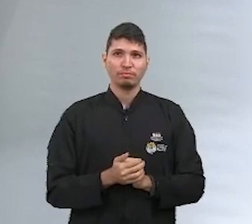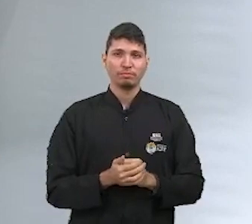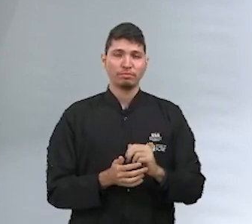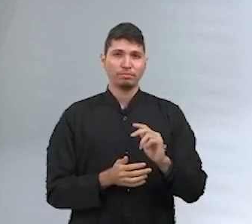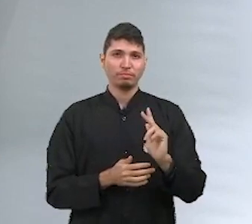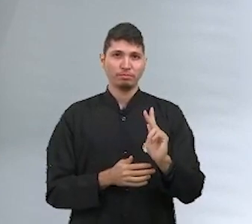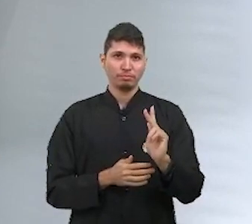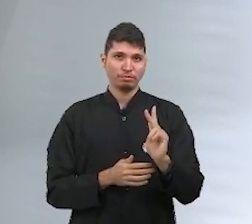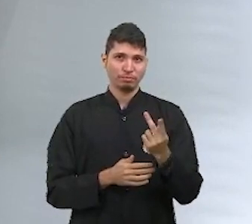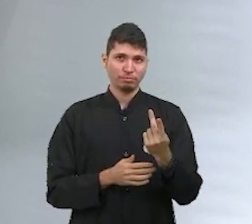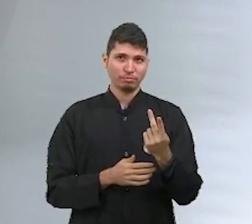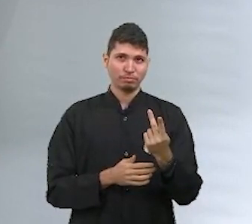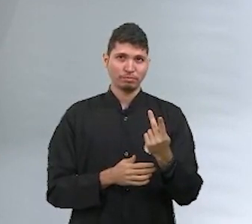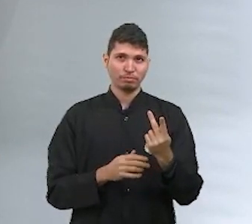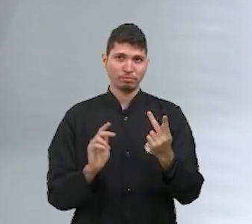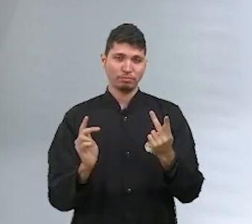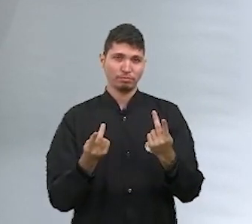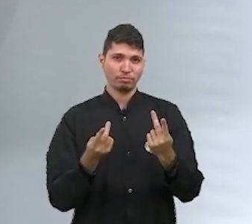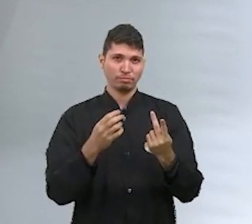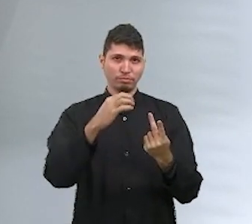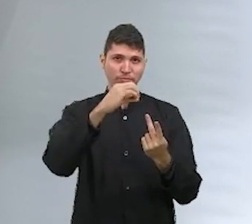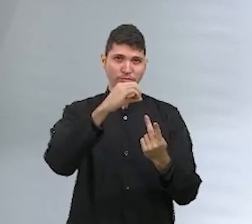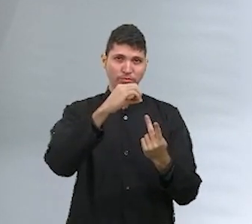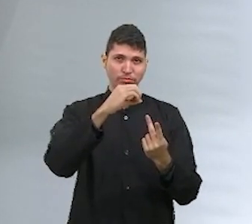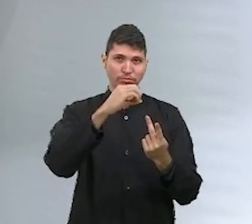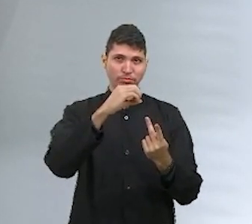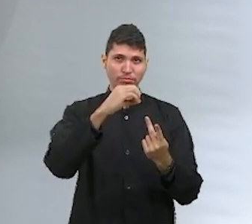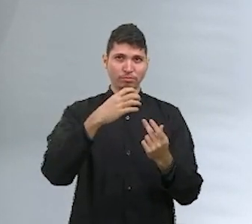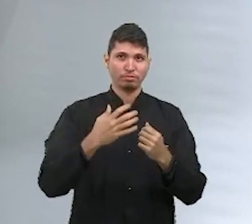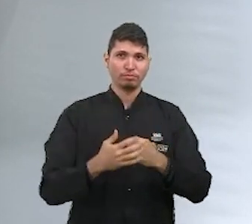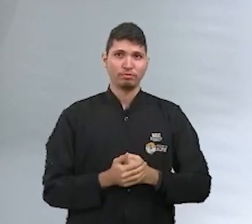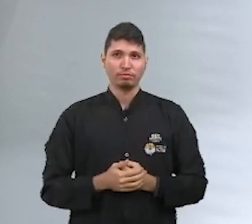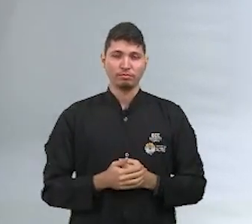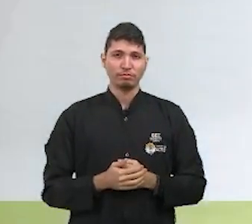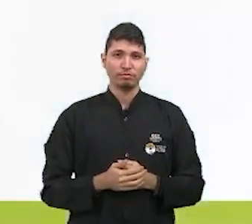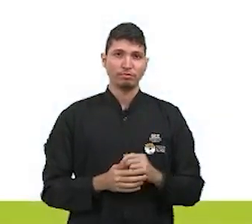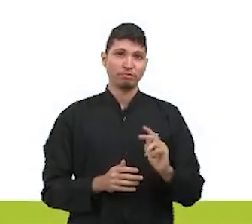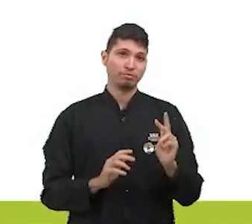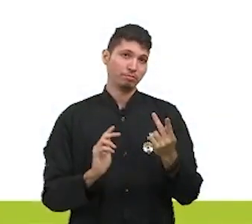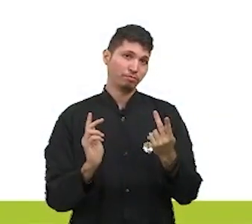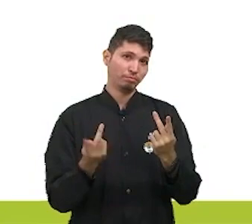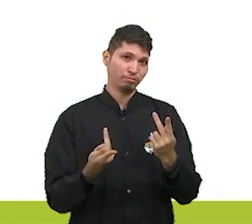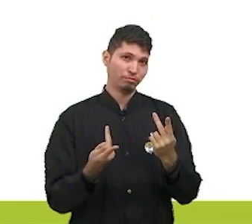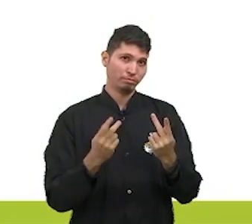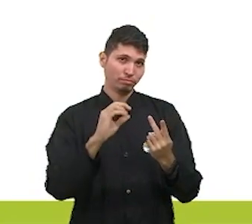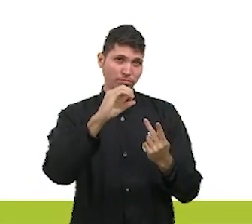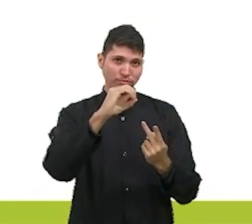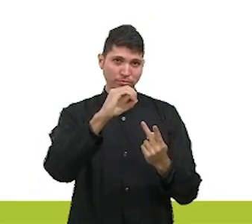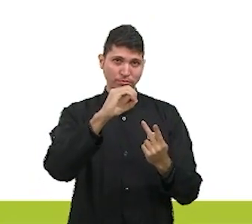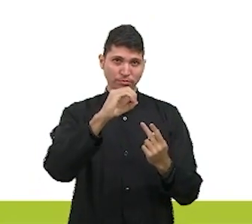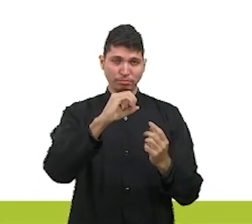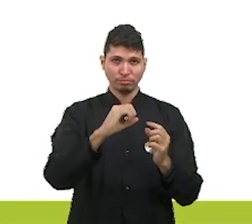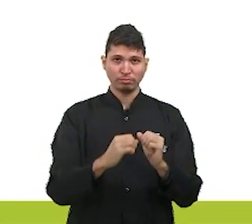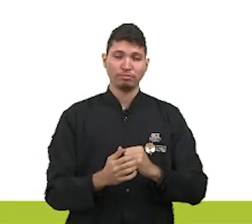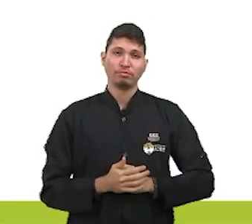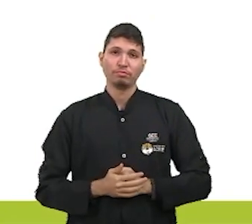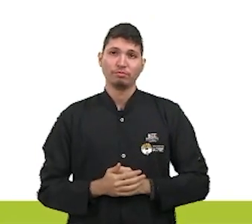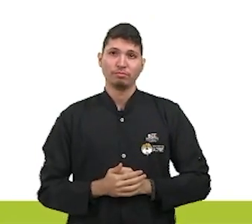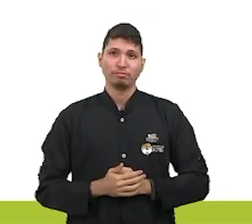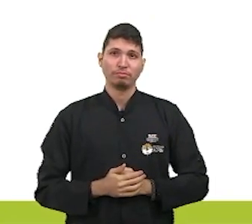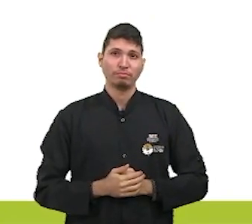Hidrogênio ligado ao oxigênio. Hidrogênio ao oxigênio é o segundo elemento mais